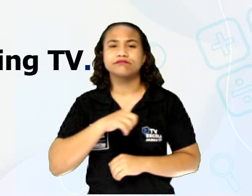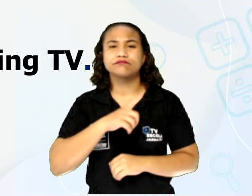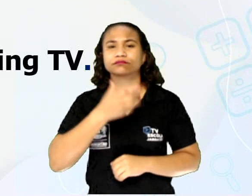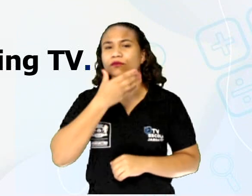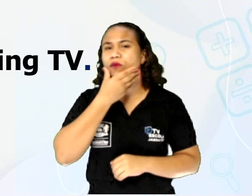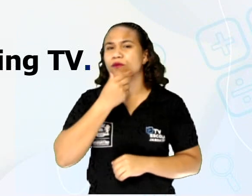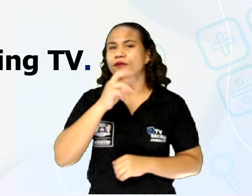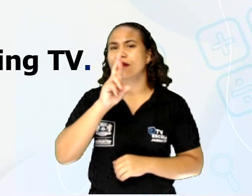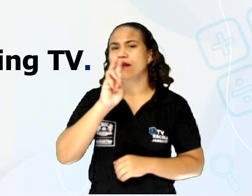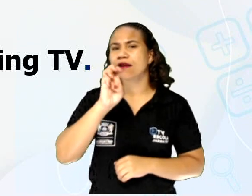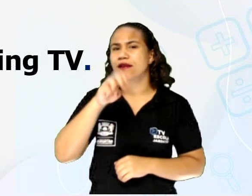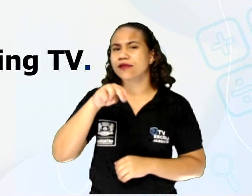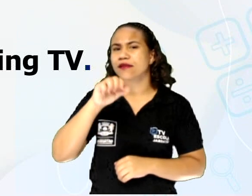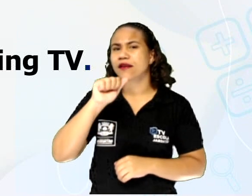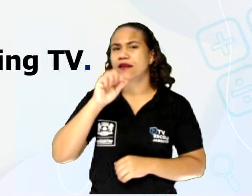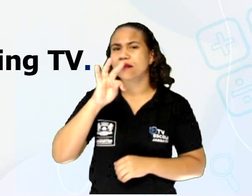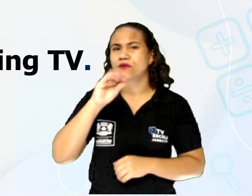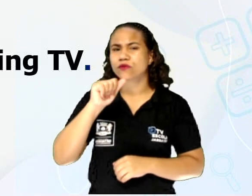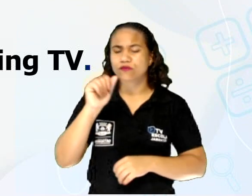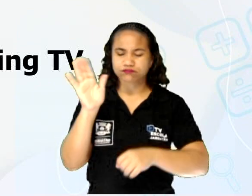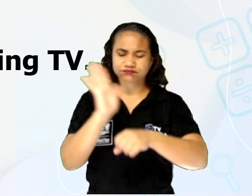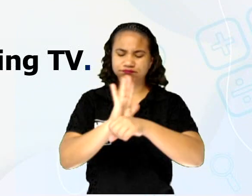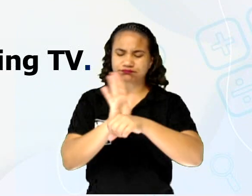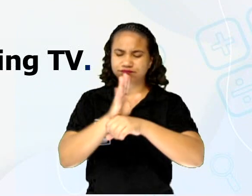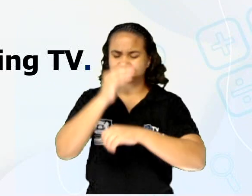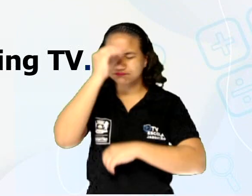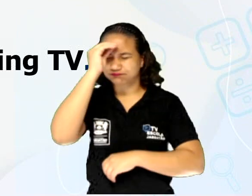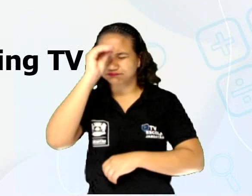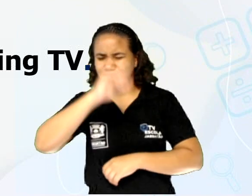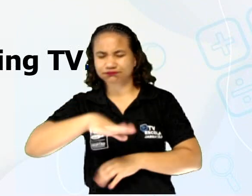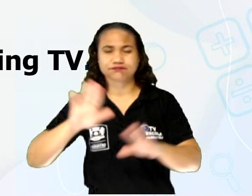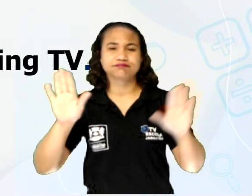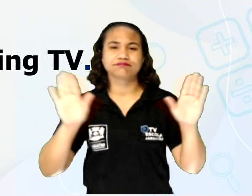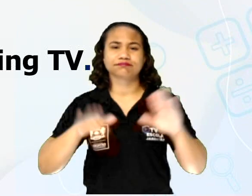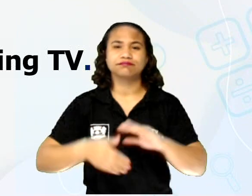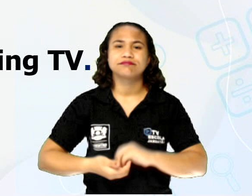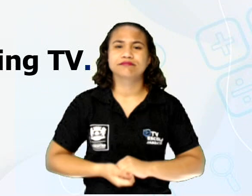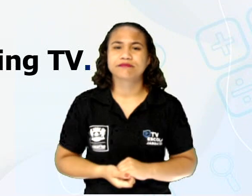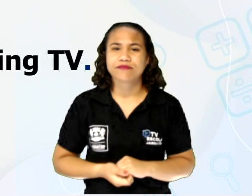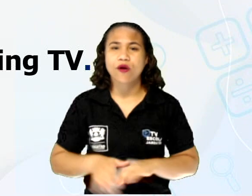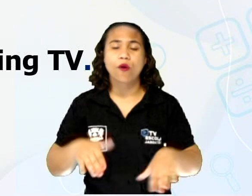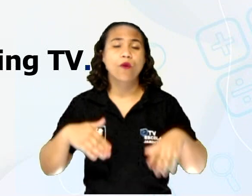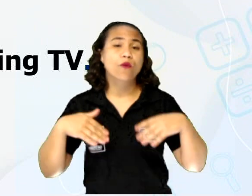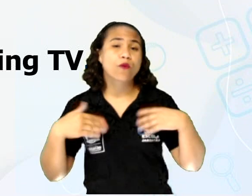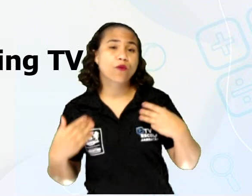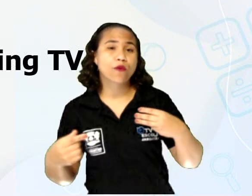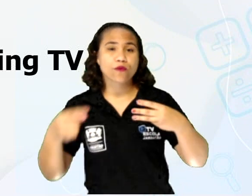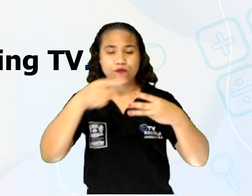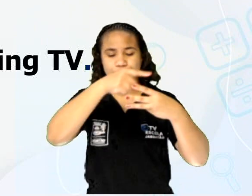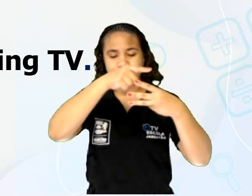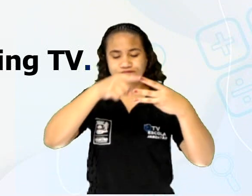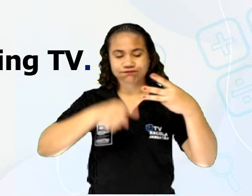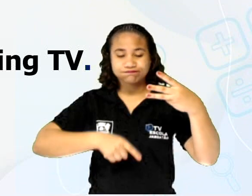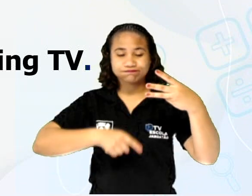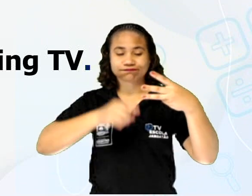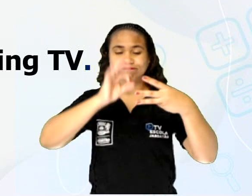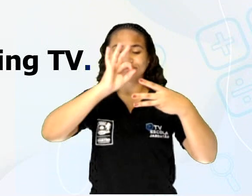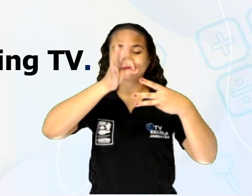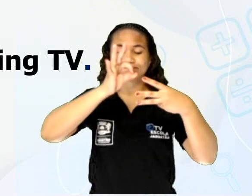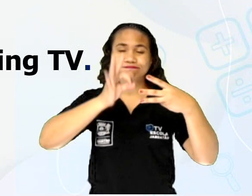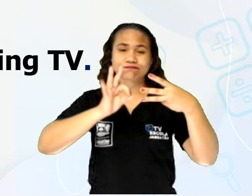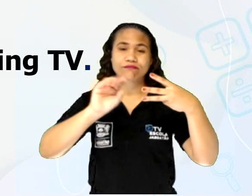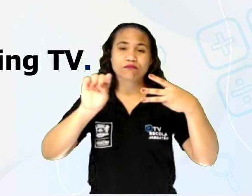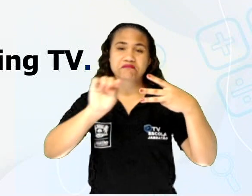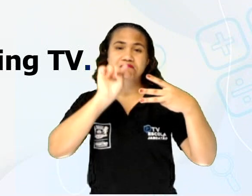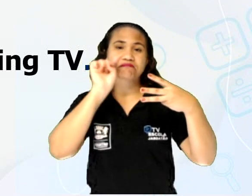Renato não está assistindo TV. Qual a frase que está escrita corretamente? Observa o verbo